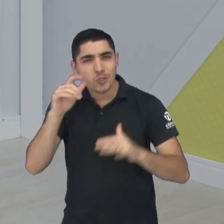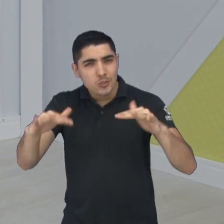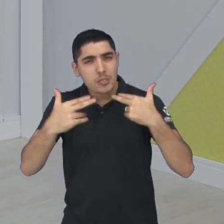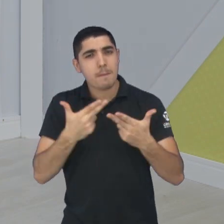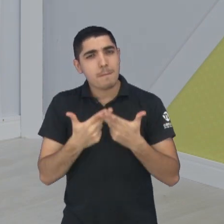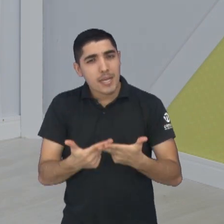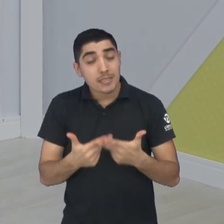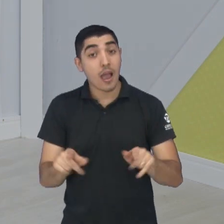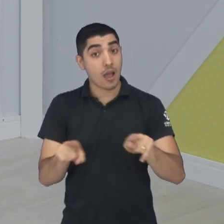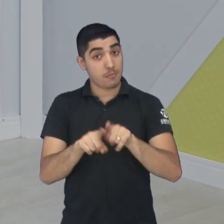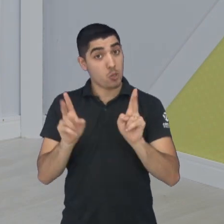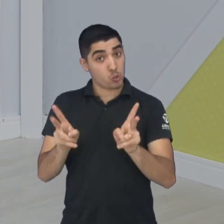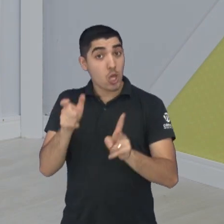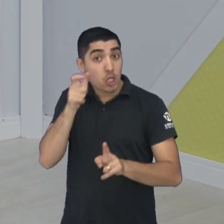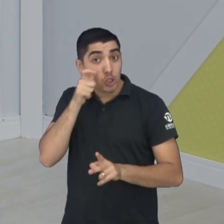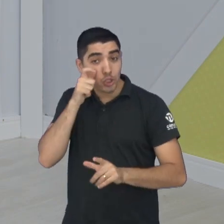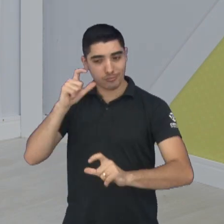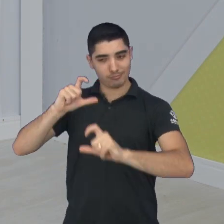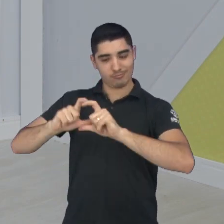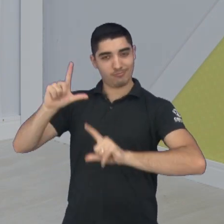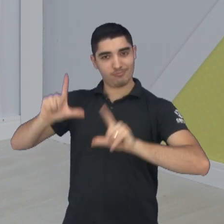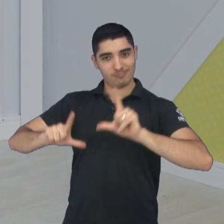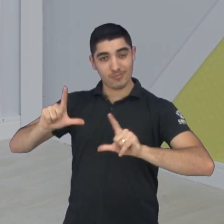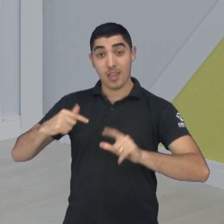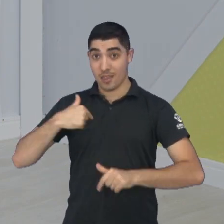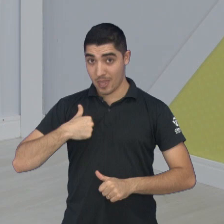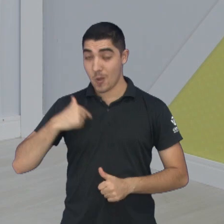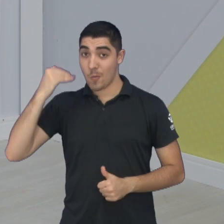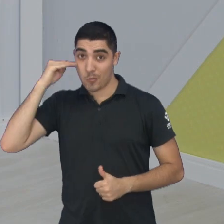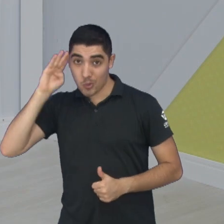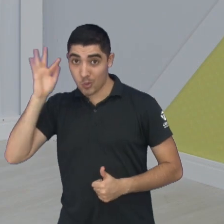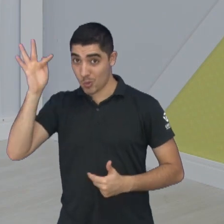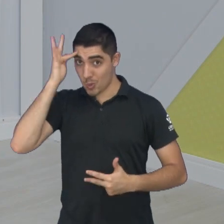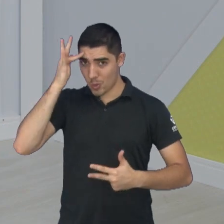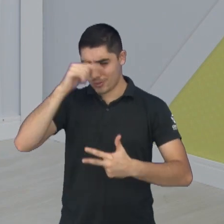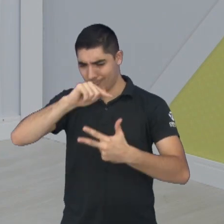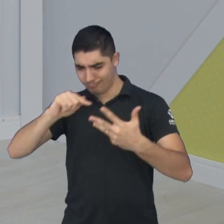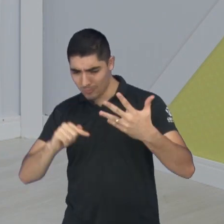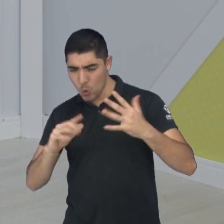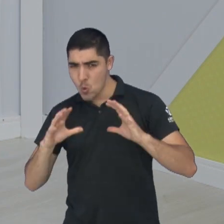paciência. Você fica agora com a programação da TV Câmara. Eu, Brunão, Luizão e grande equipe.